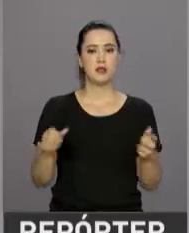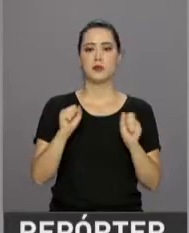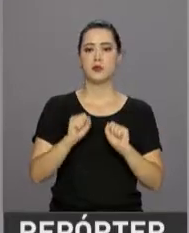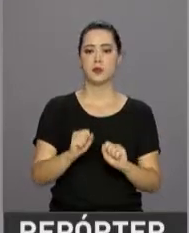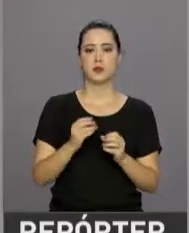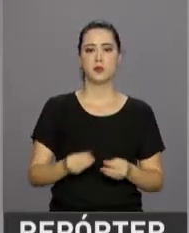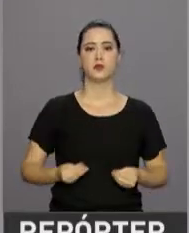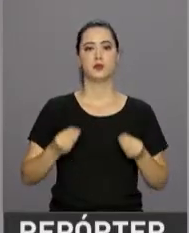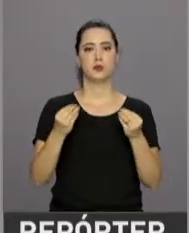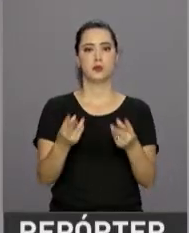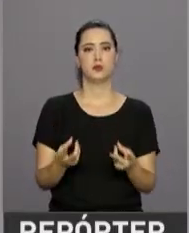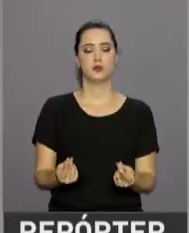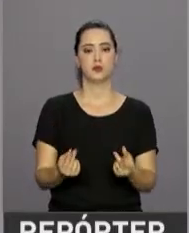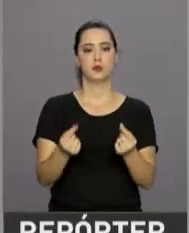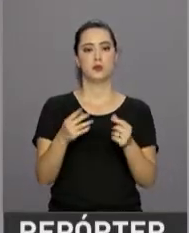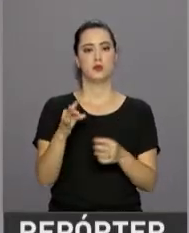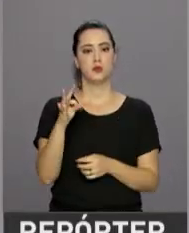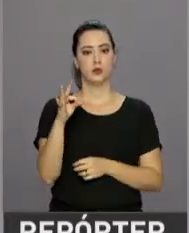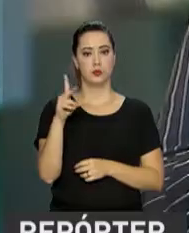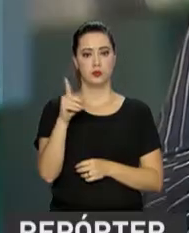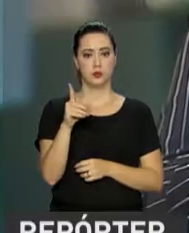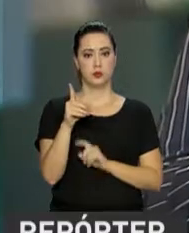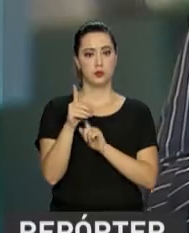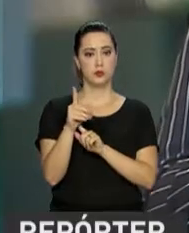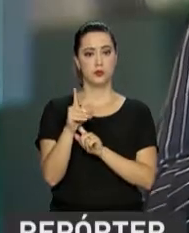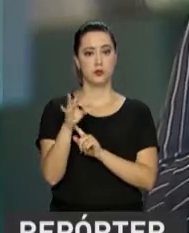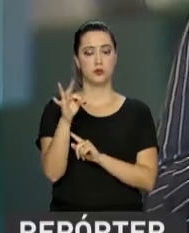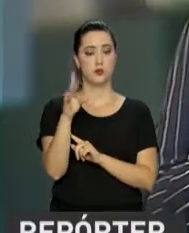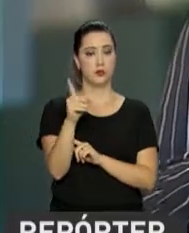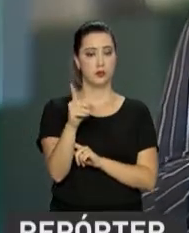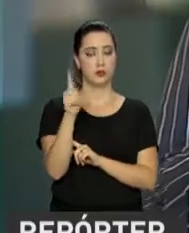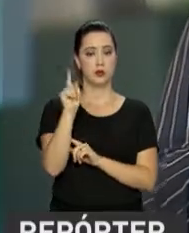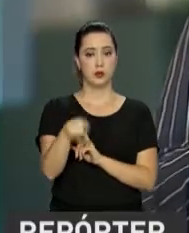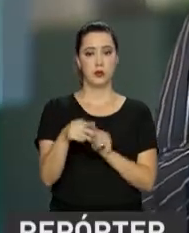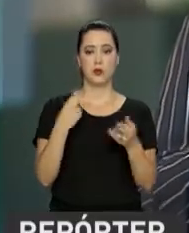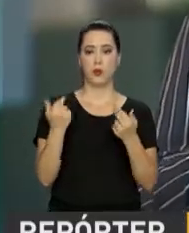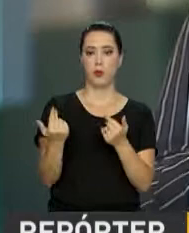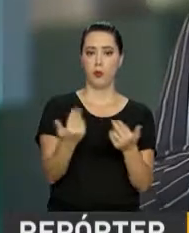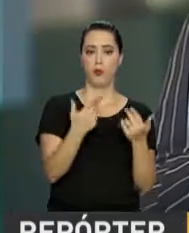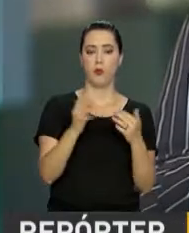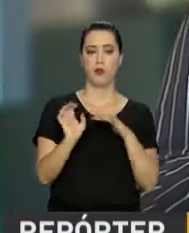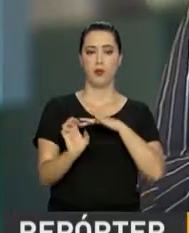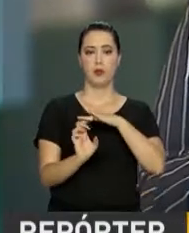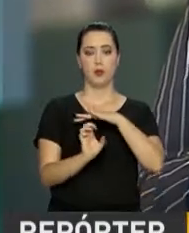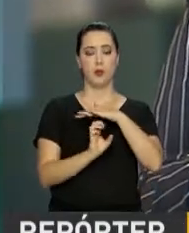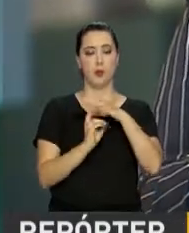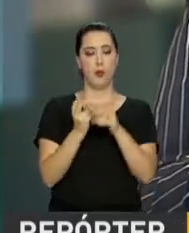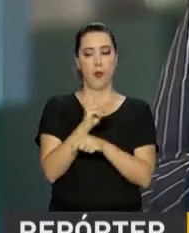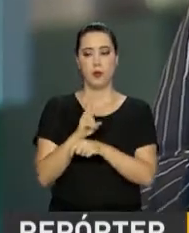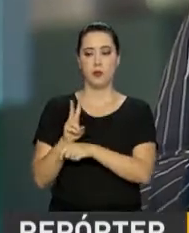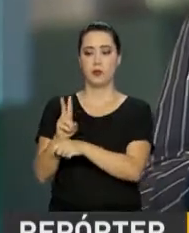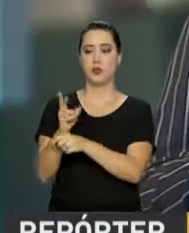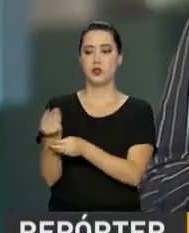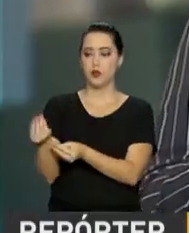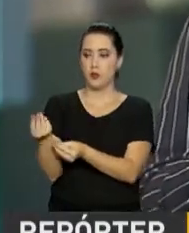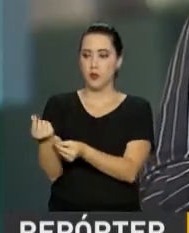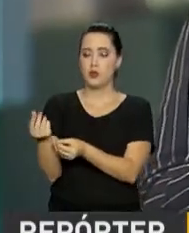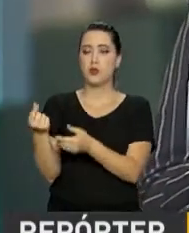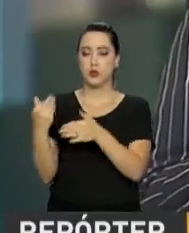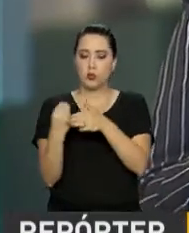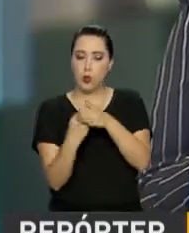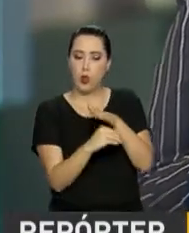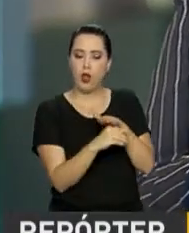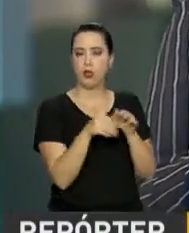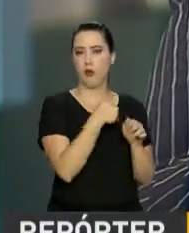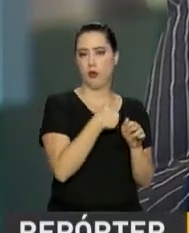bons rendimentos o tesouro direto tesouro direto funciona como um empréstimo você repassa o valor para o governo federal que